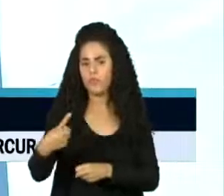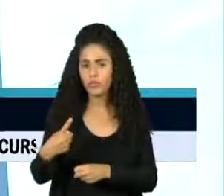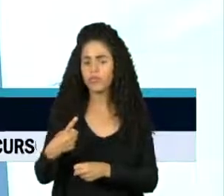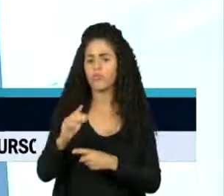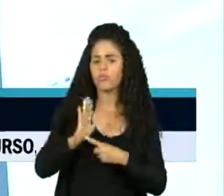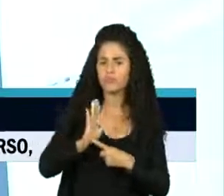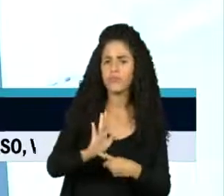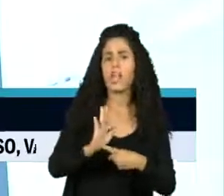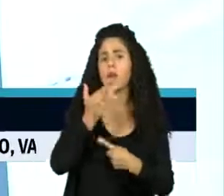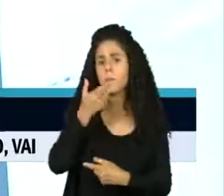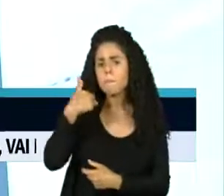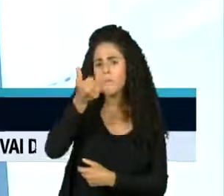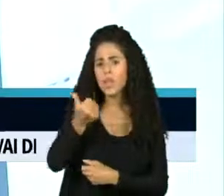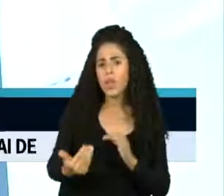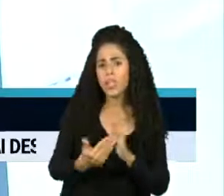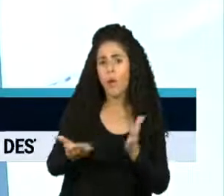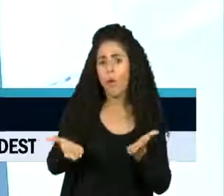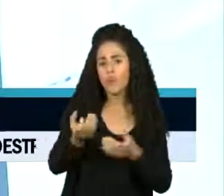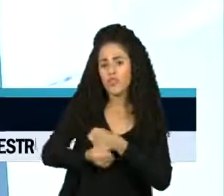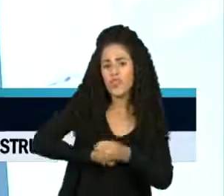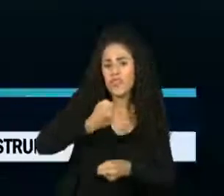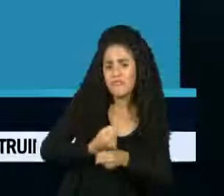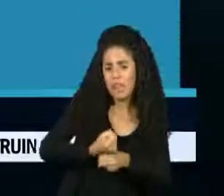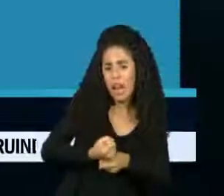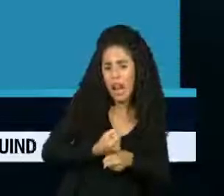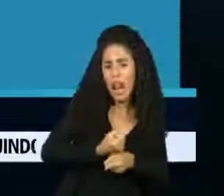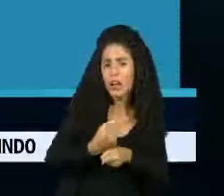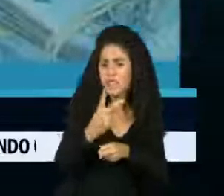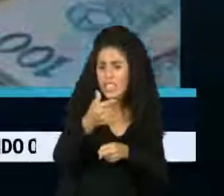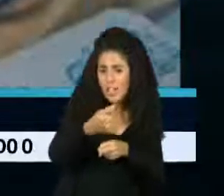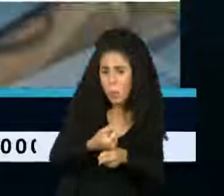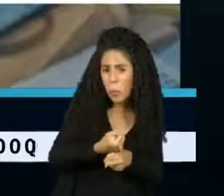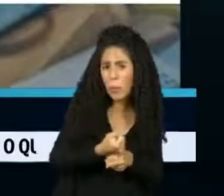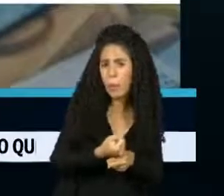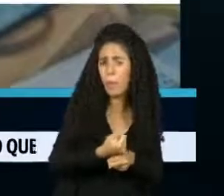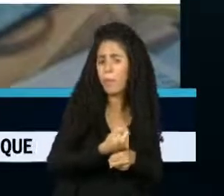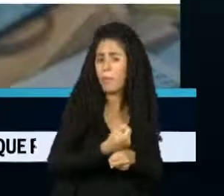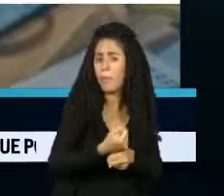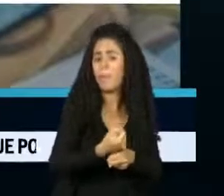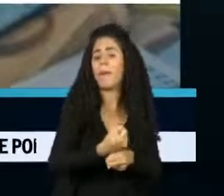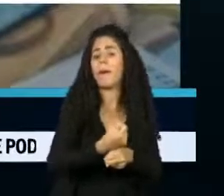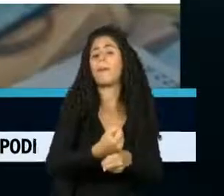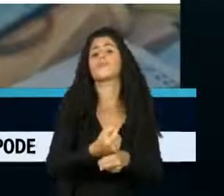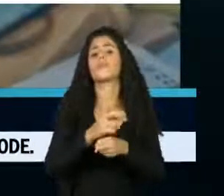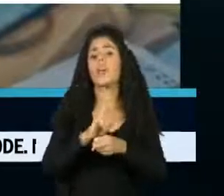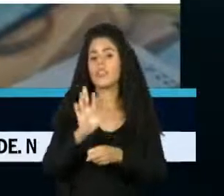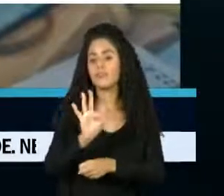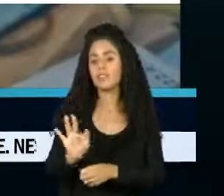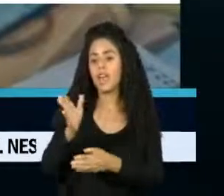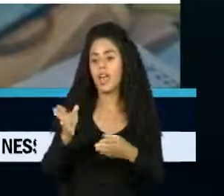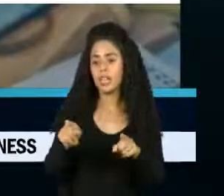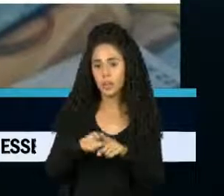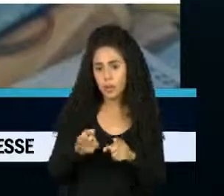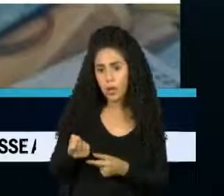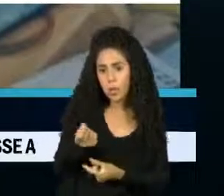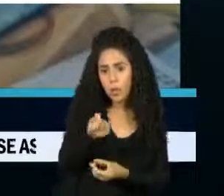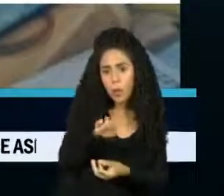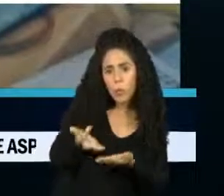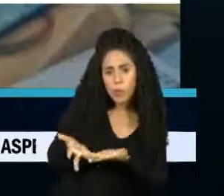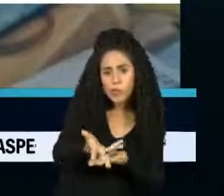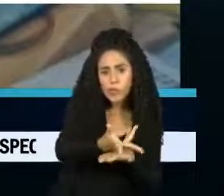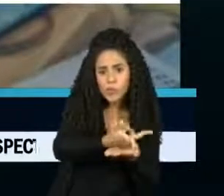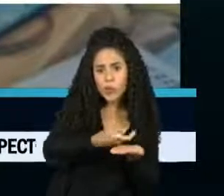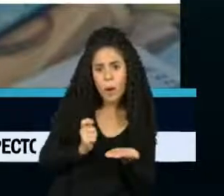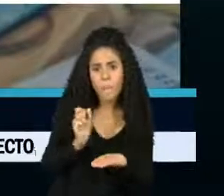representa o melhor resultado em 27 anos. A maior parte veio da Receita Previdenciária. Outros tributos